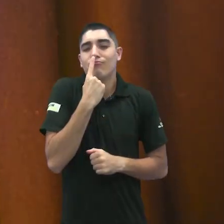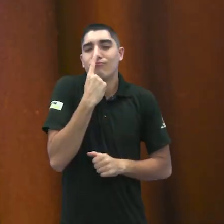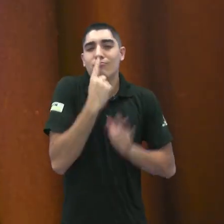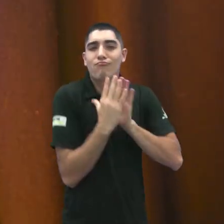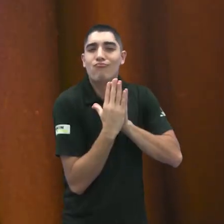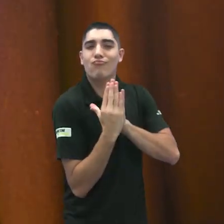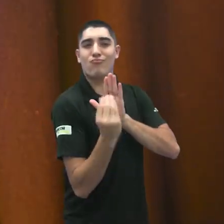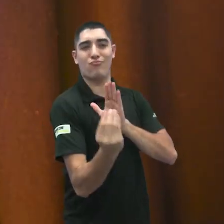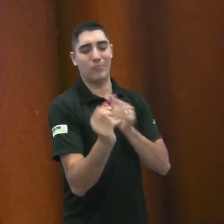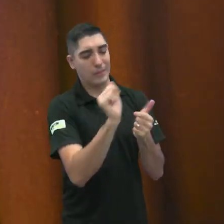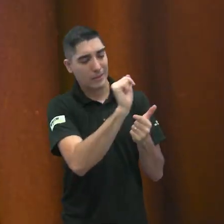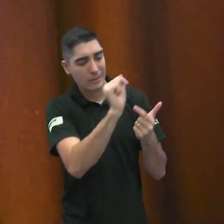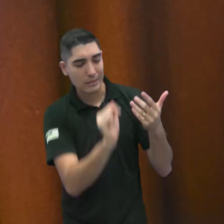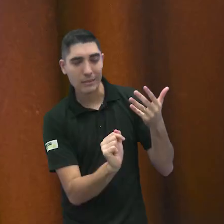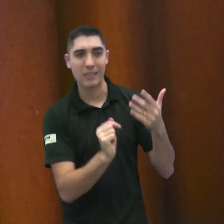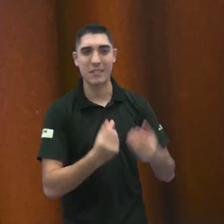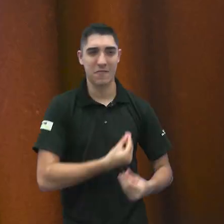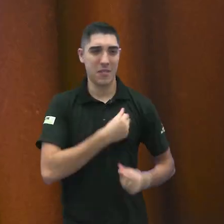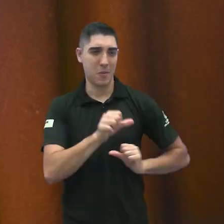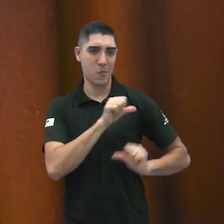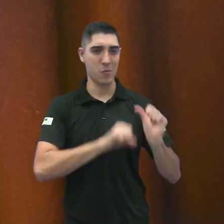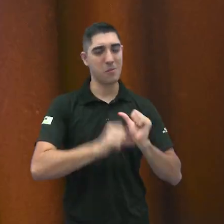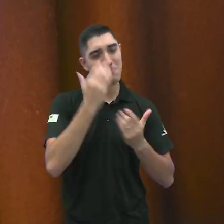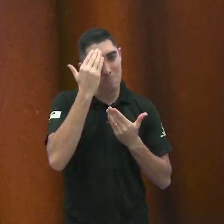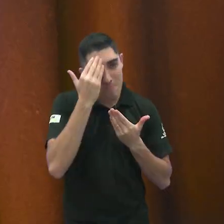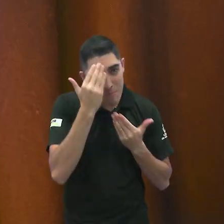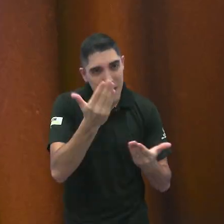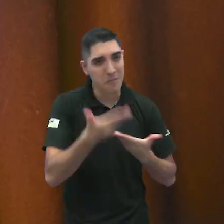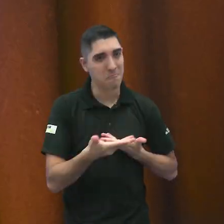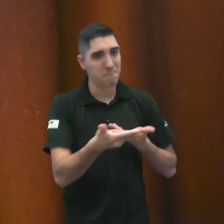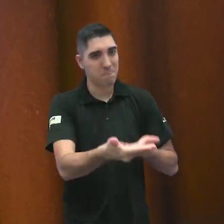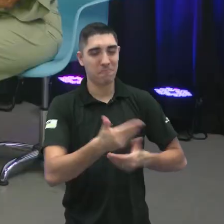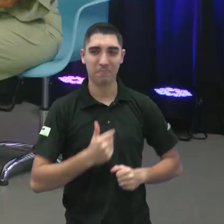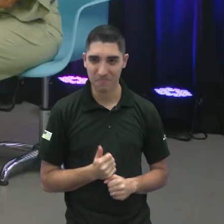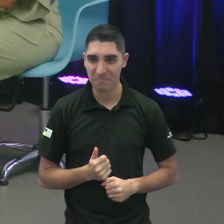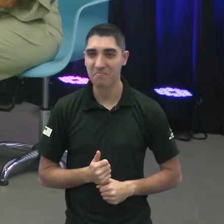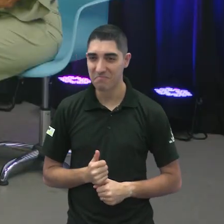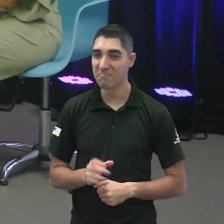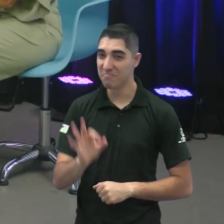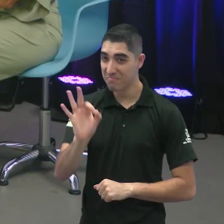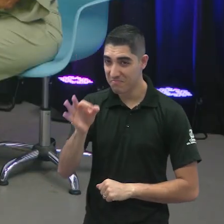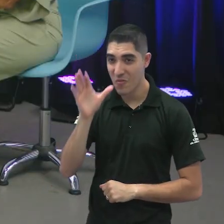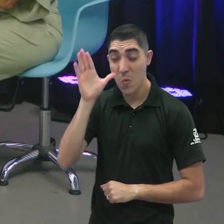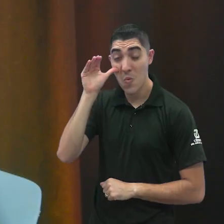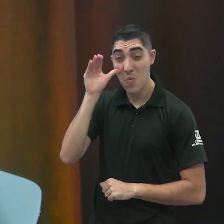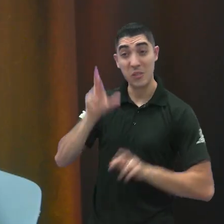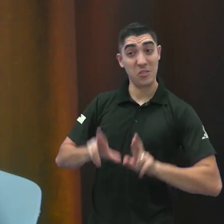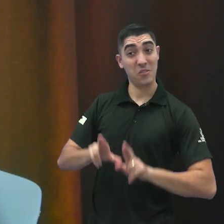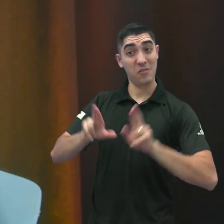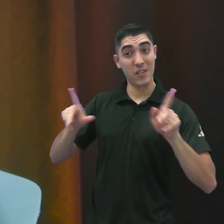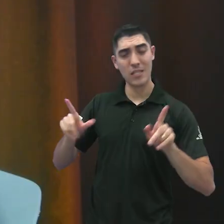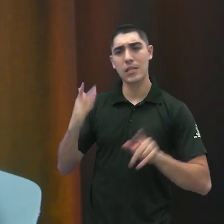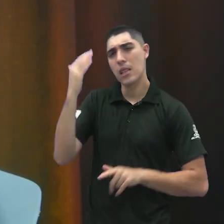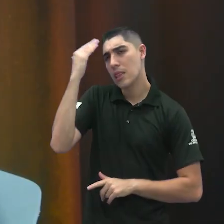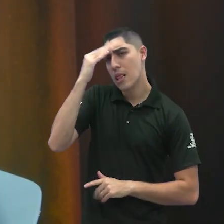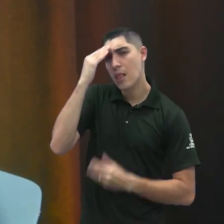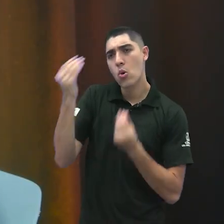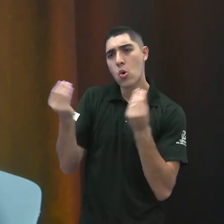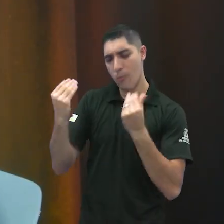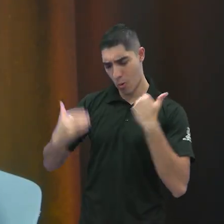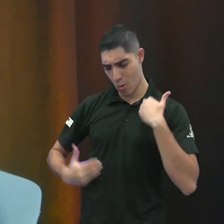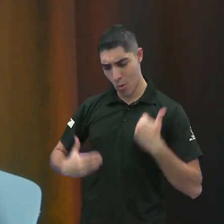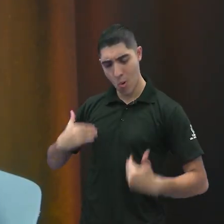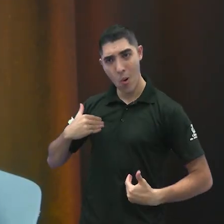algumas transformações, né? Então, muito obrigada por essa oportunidade. Que curioso a gente poder falar e entender mais como o